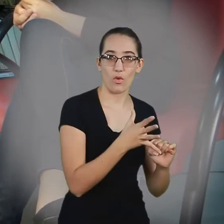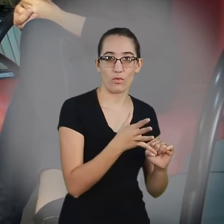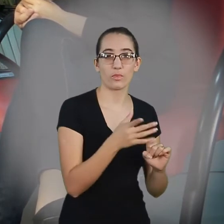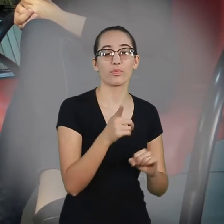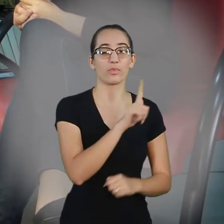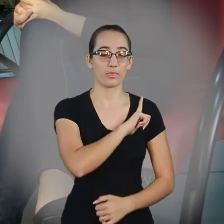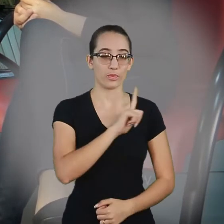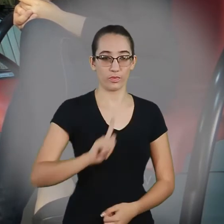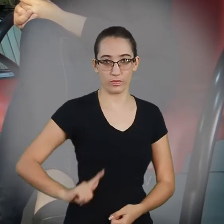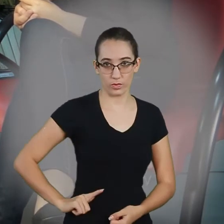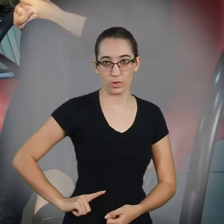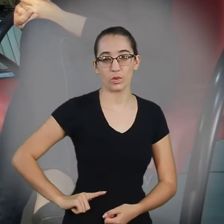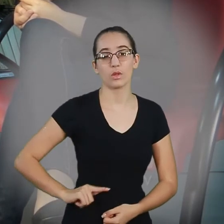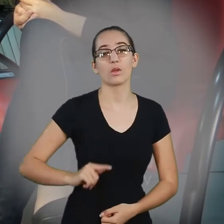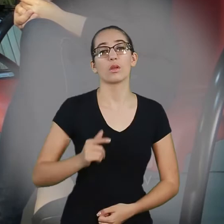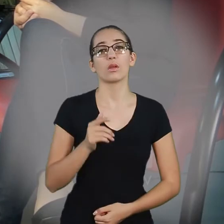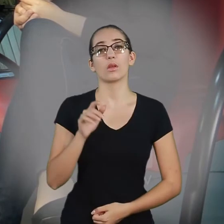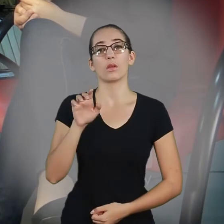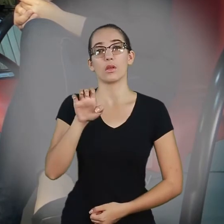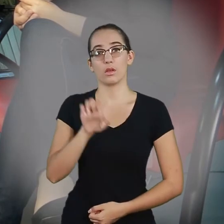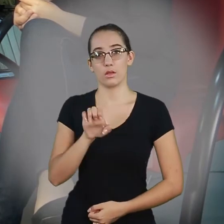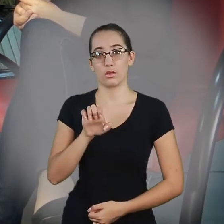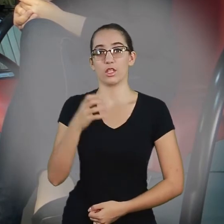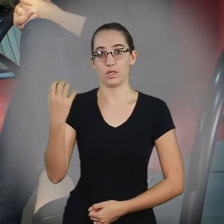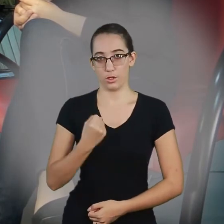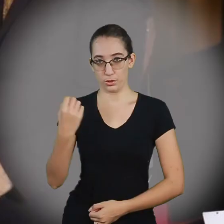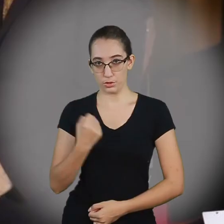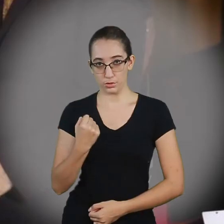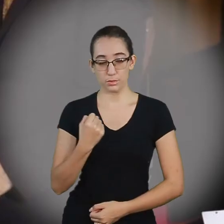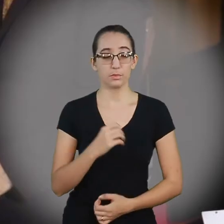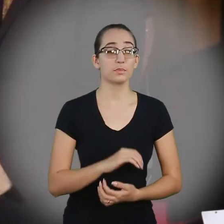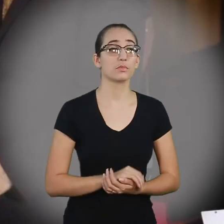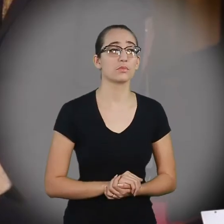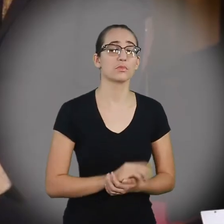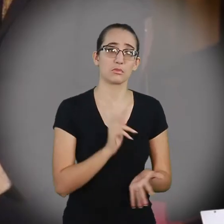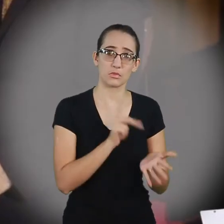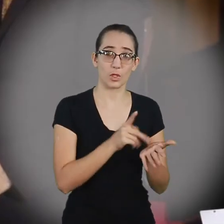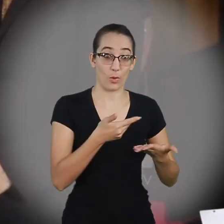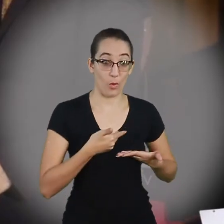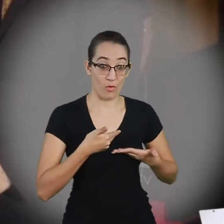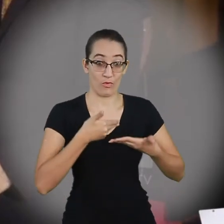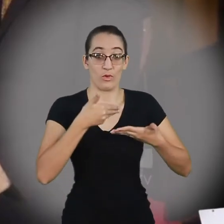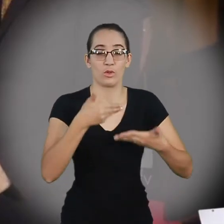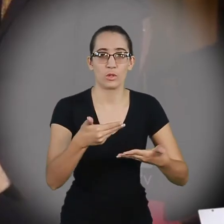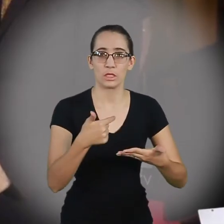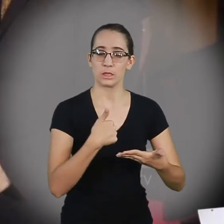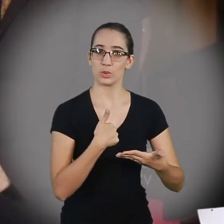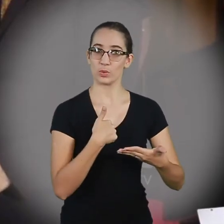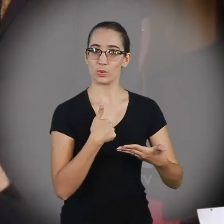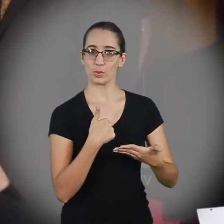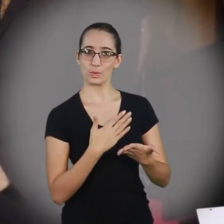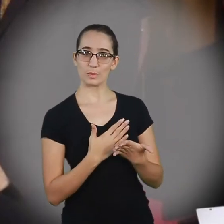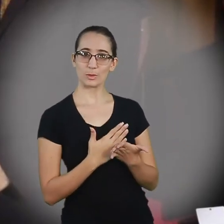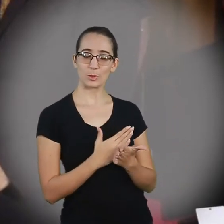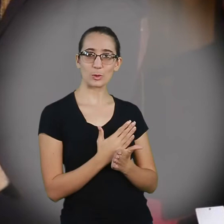Eduardo Leite, e quando eu fui convidado eu fiquei um pouco ou bastante surpreso, porque eu não